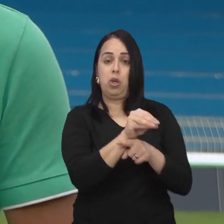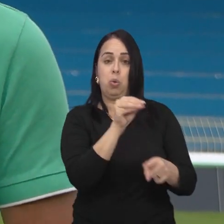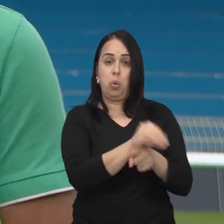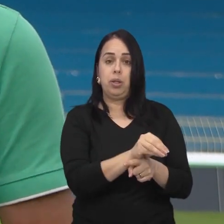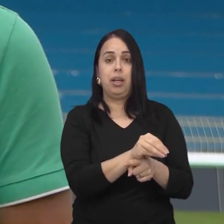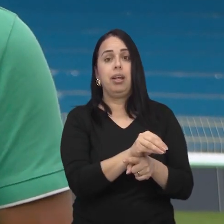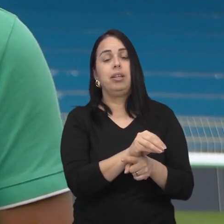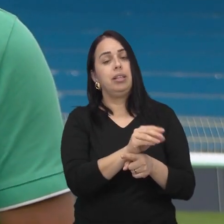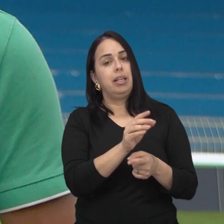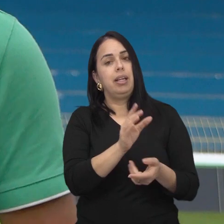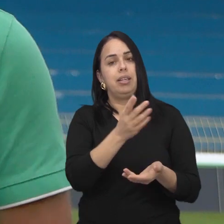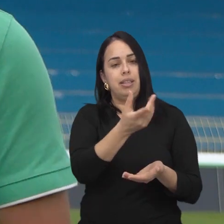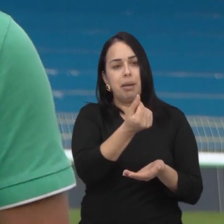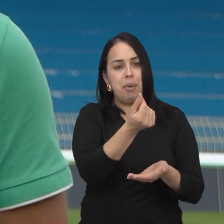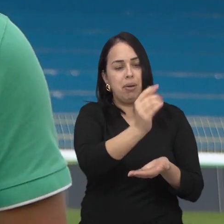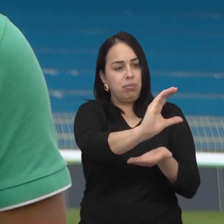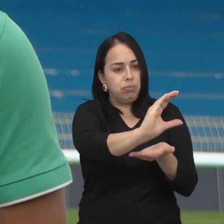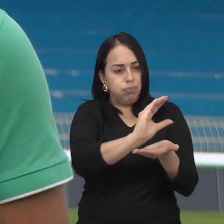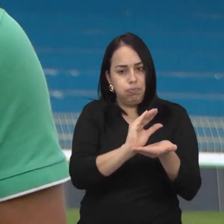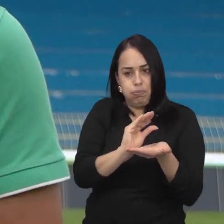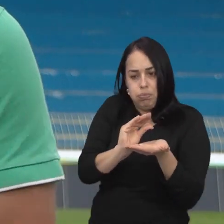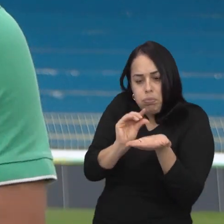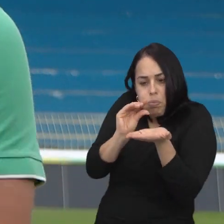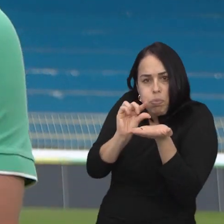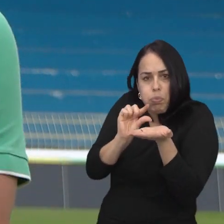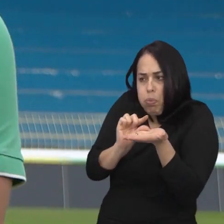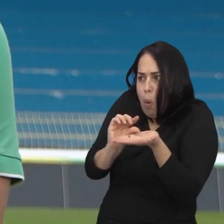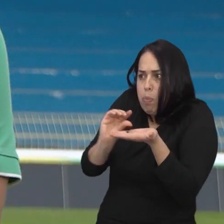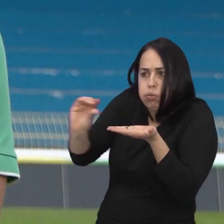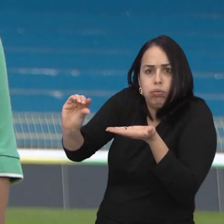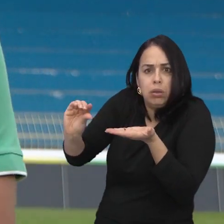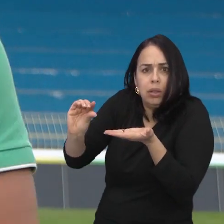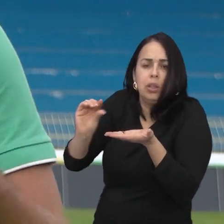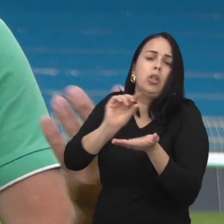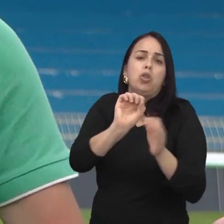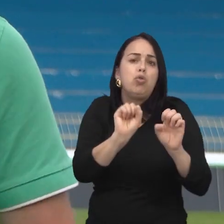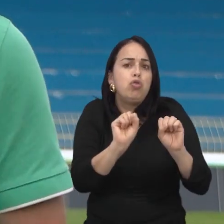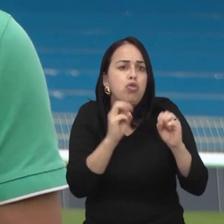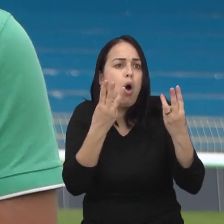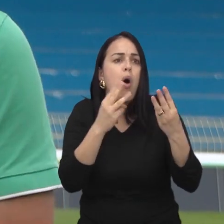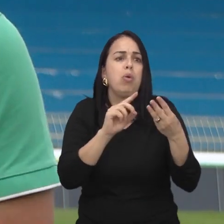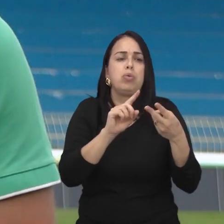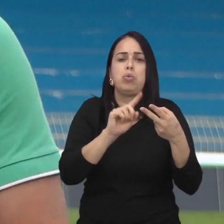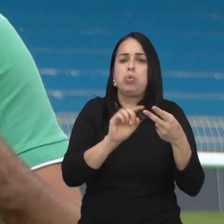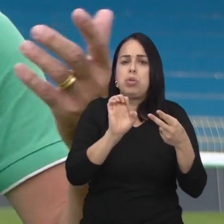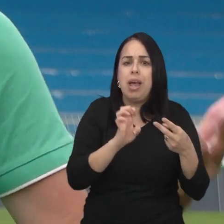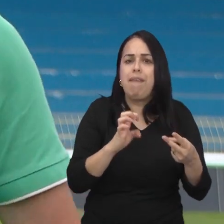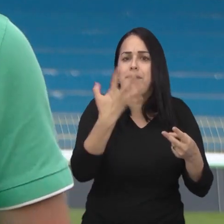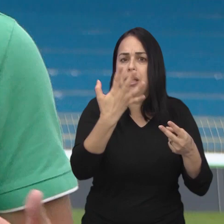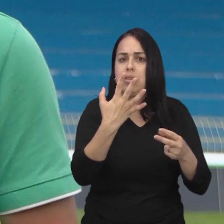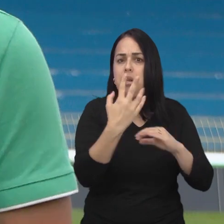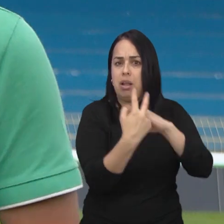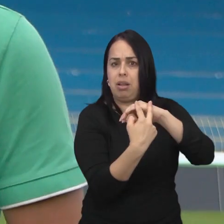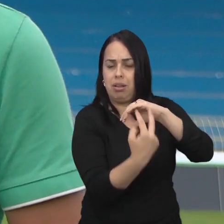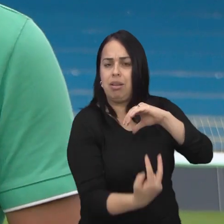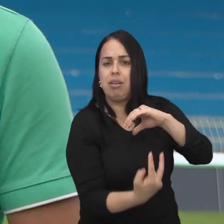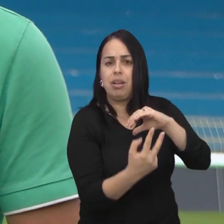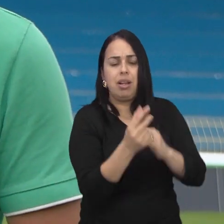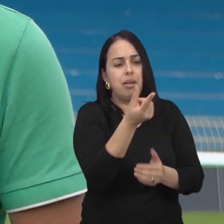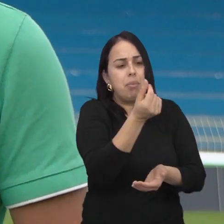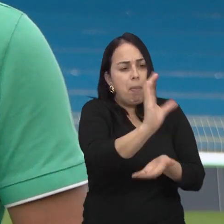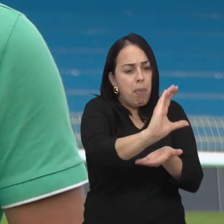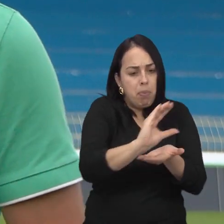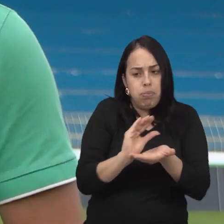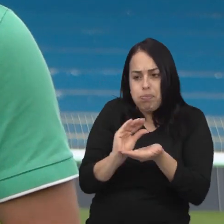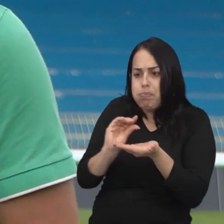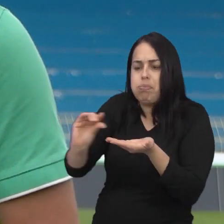recursos, em contrapartida ela repassa uma parte do lucro dos shows, dos eventos que acontecem na